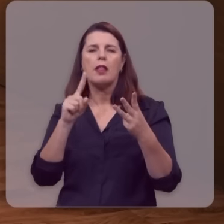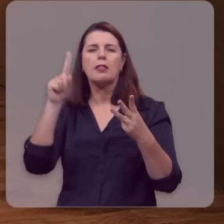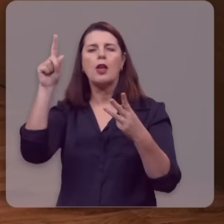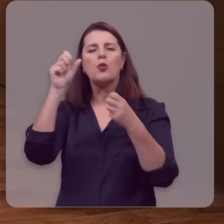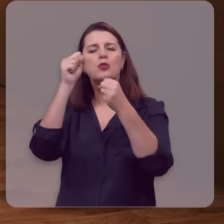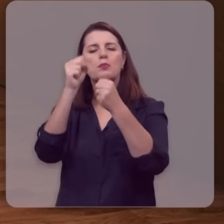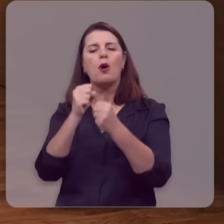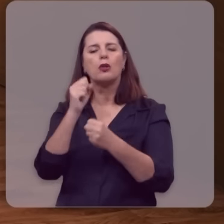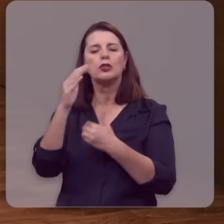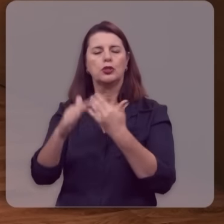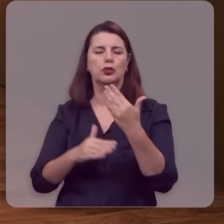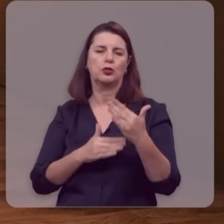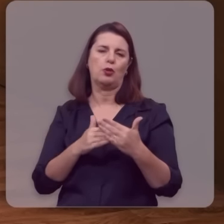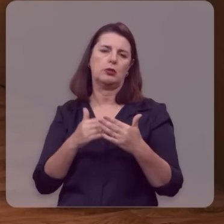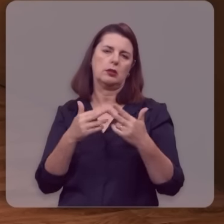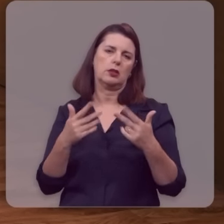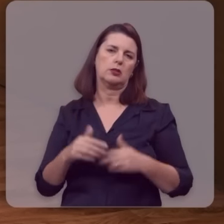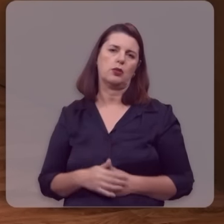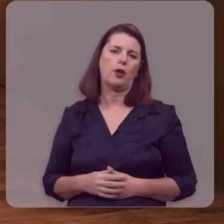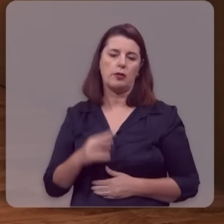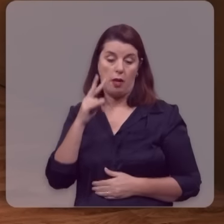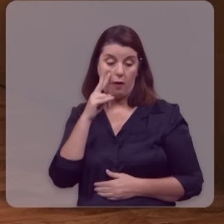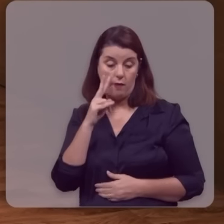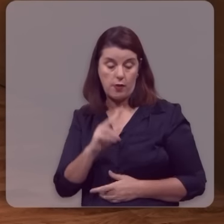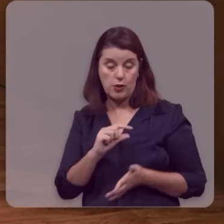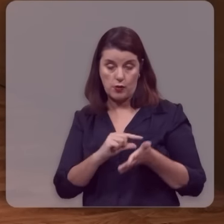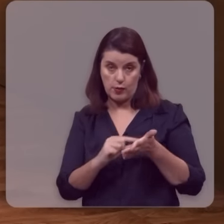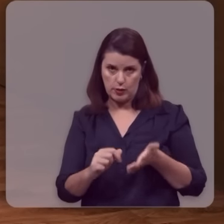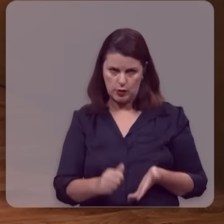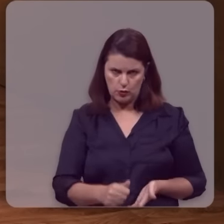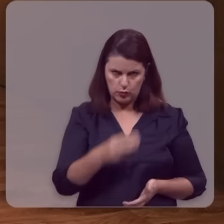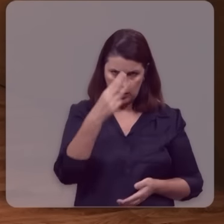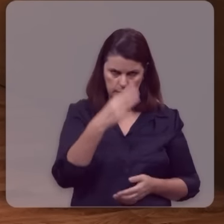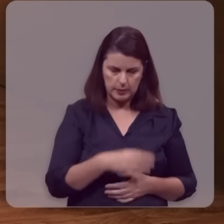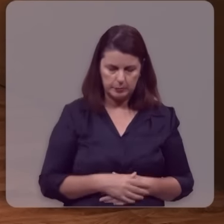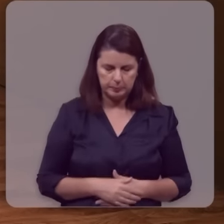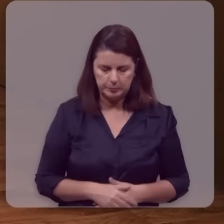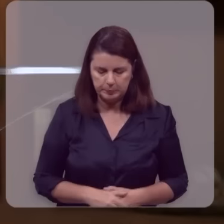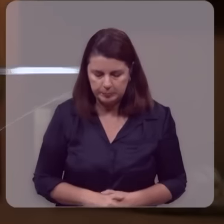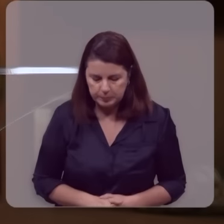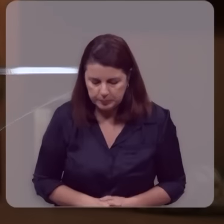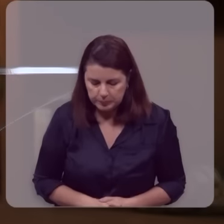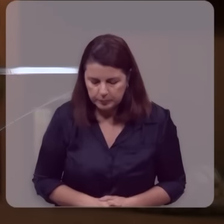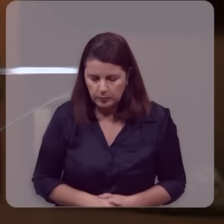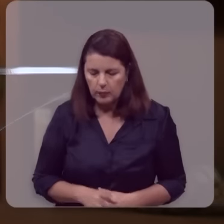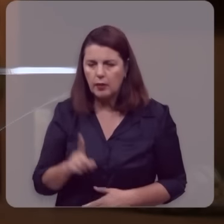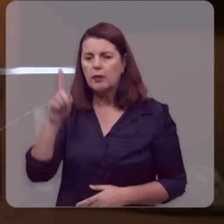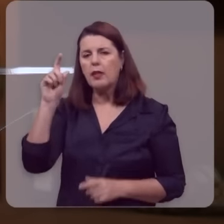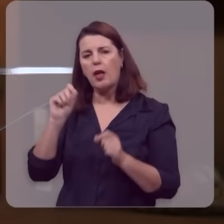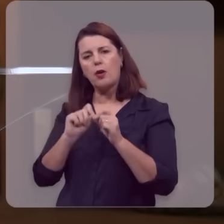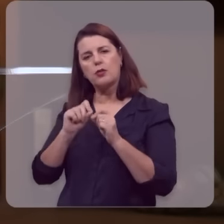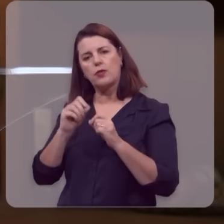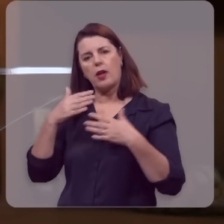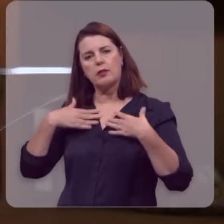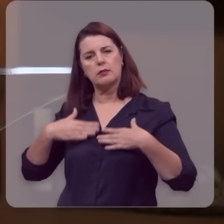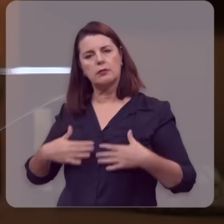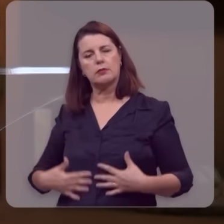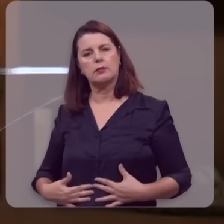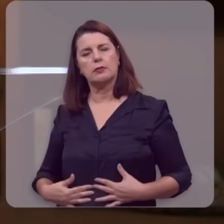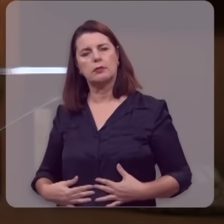onipotência de Deus veja comigo a partir do versículo de número 13 pois tu formaste o meu